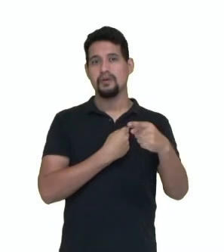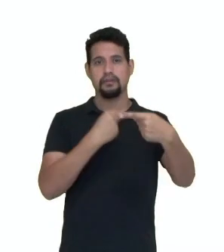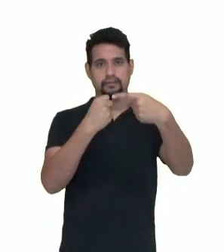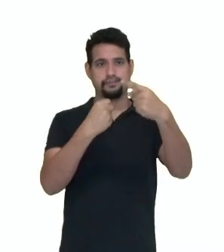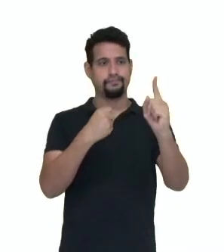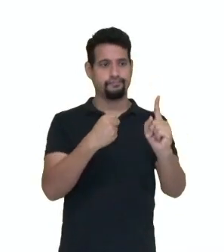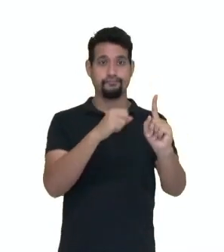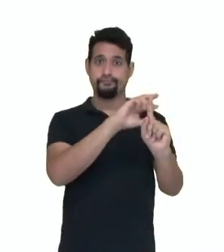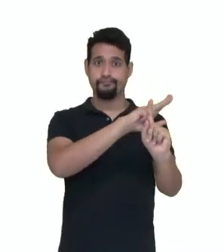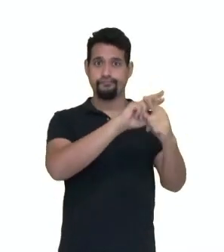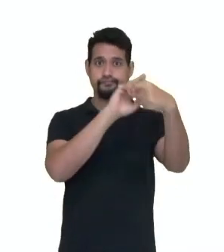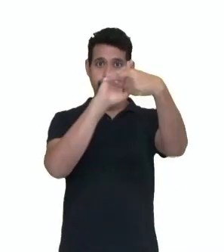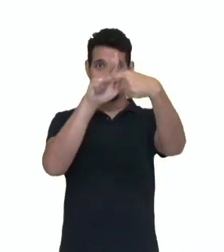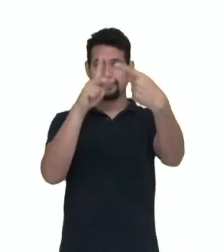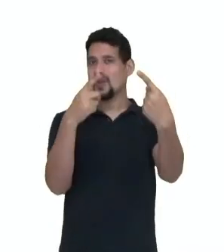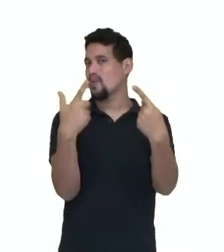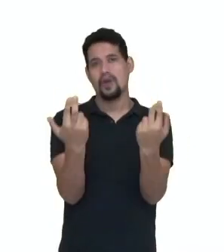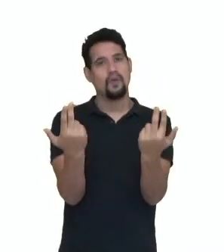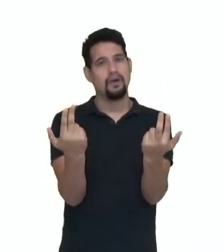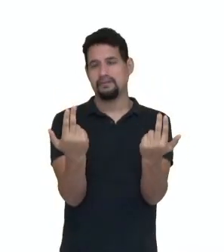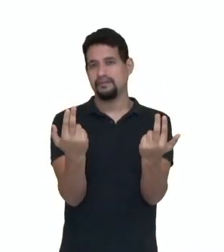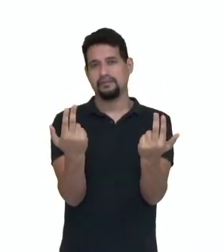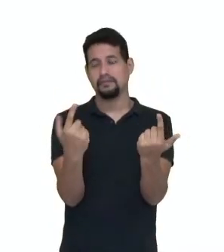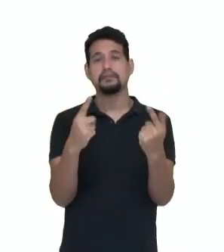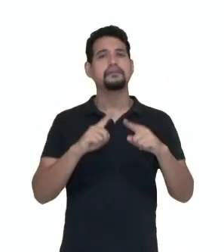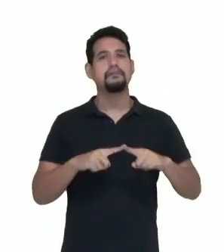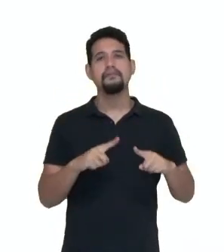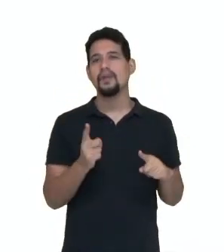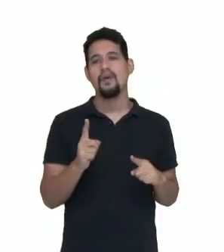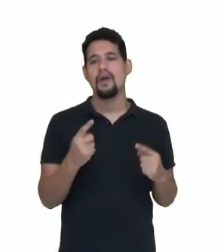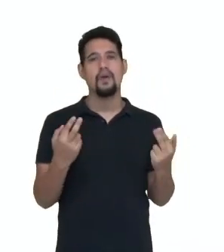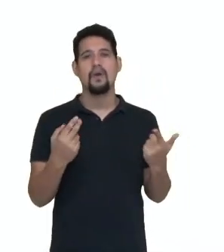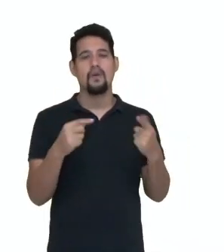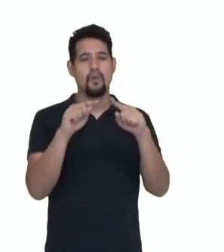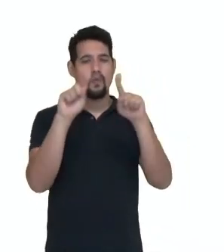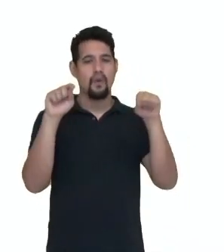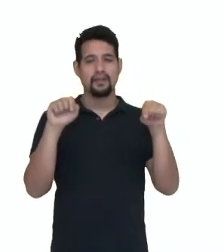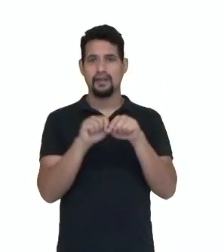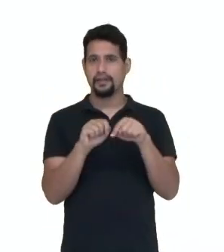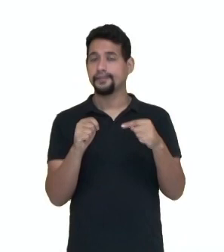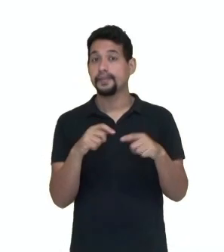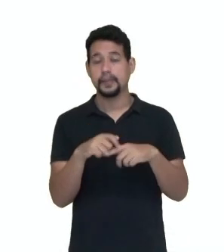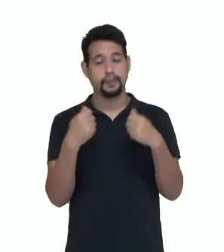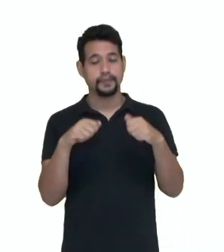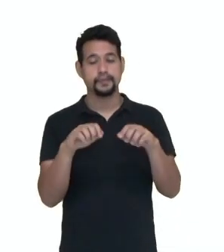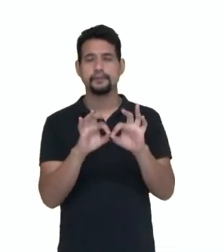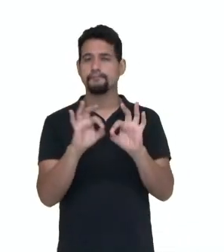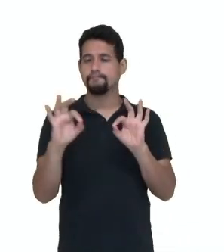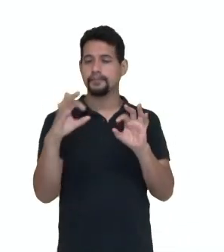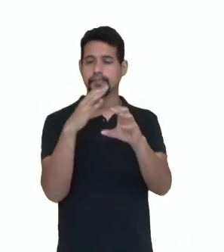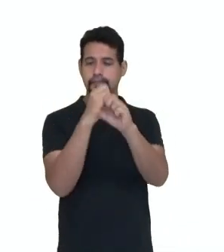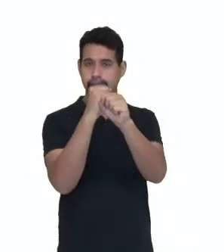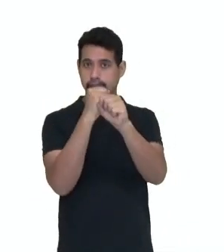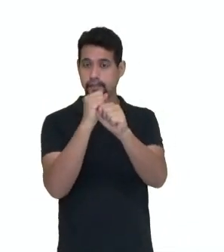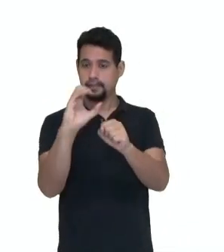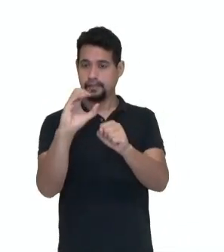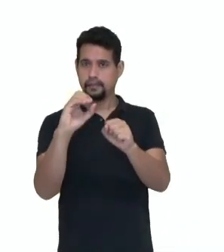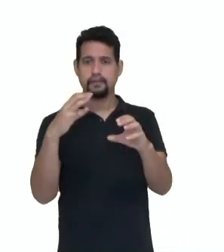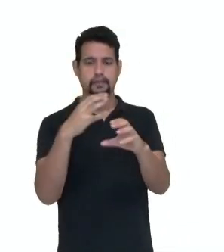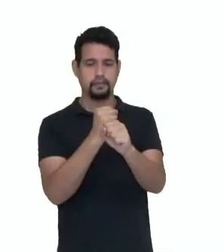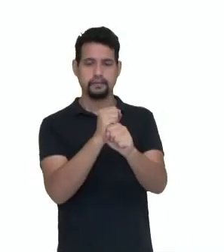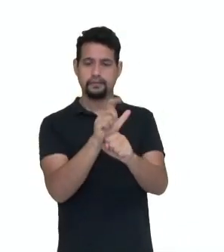tem todos os lados iguais ali, então não é quadrado, é retângulo. Então, multiplica comprimento vezes largura. Então, 8